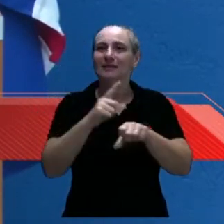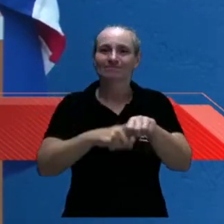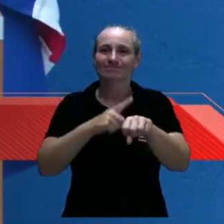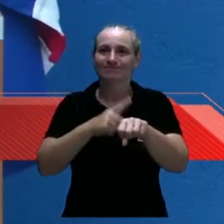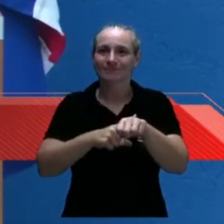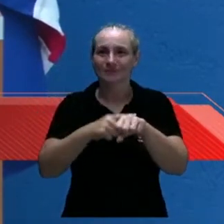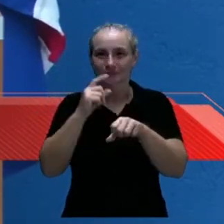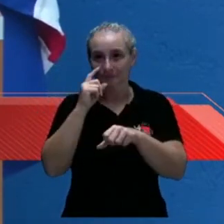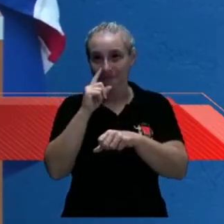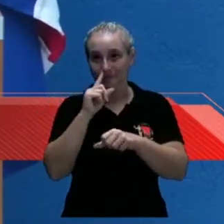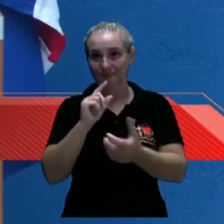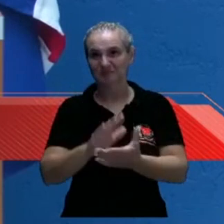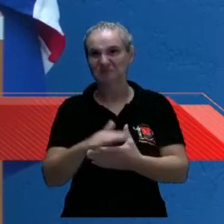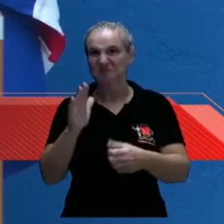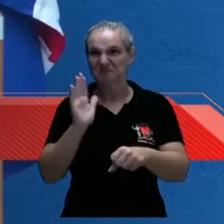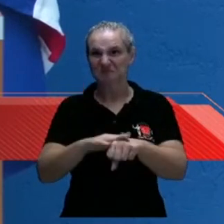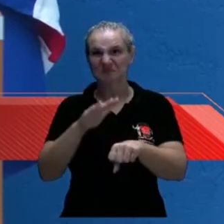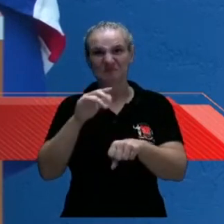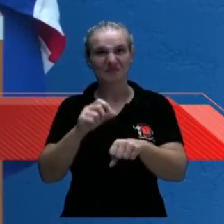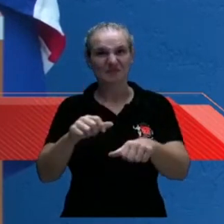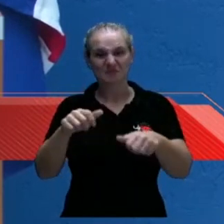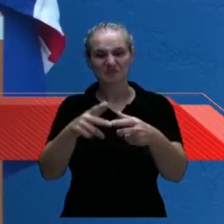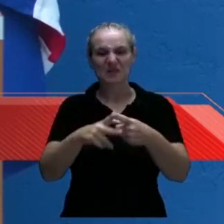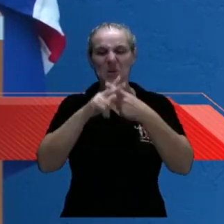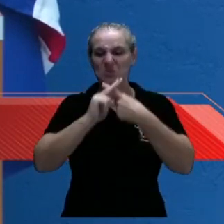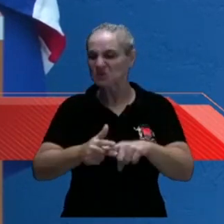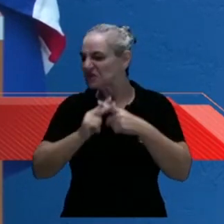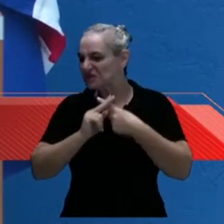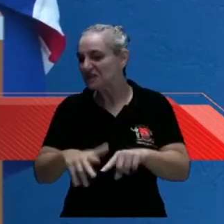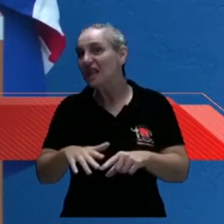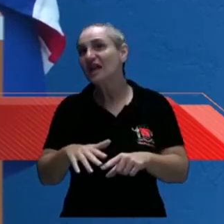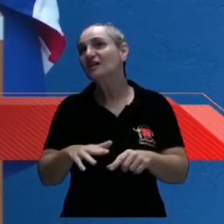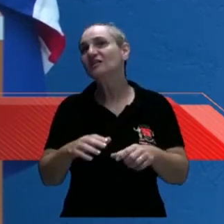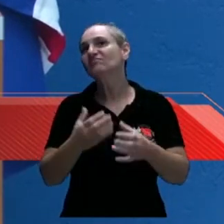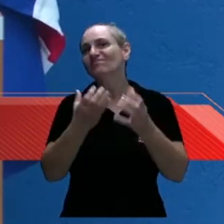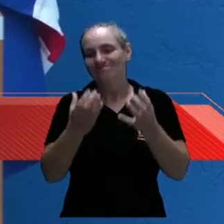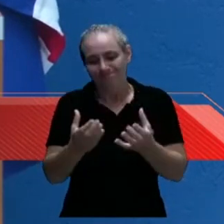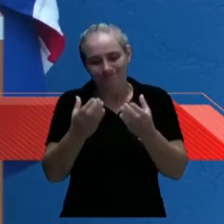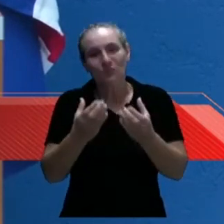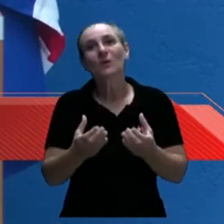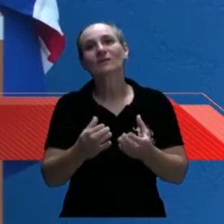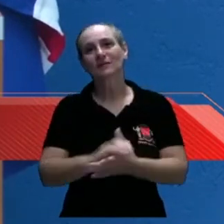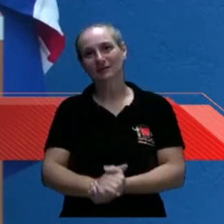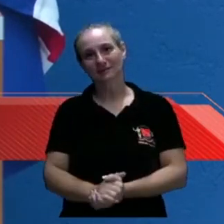mais reparos que se façam, ela não aguenta muito tempo.